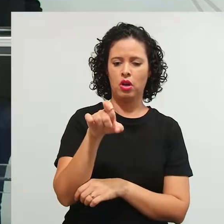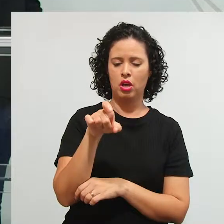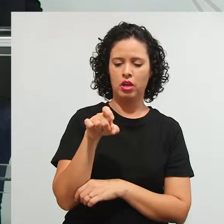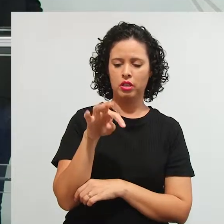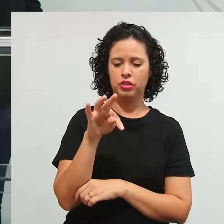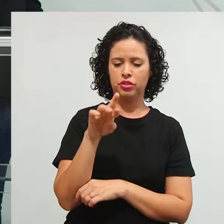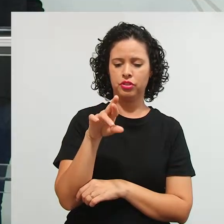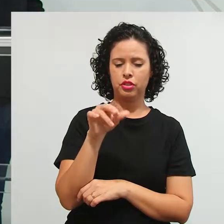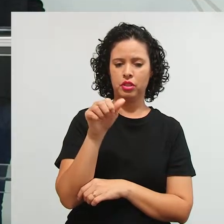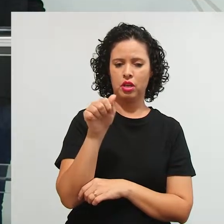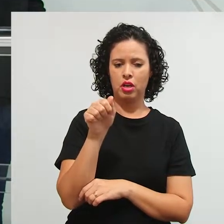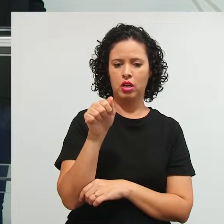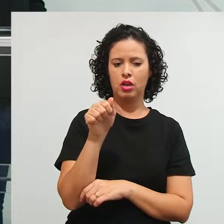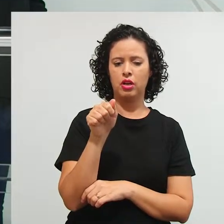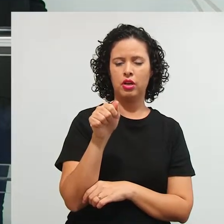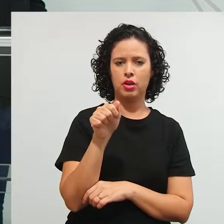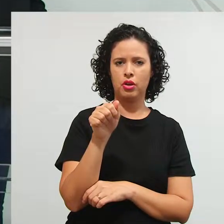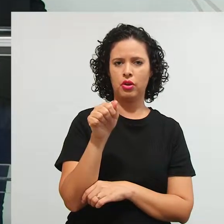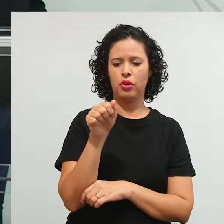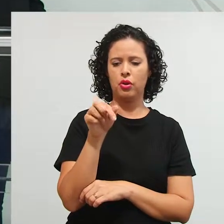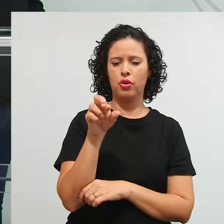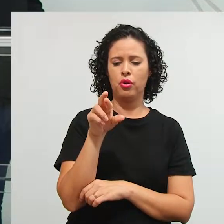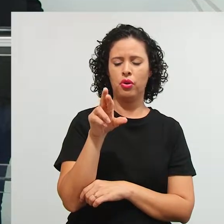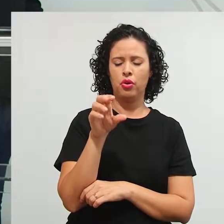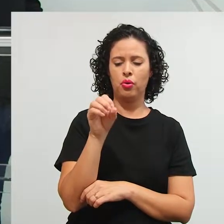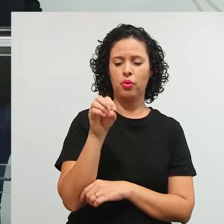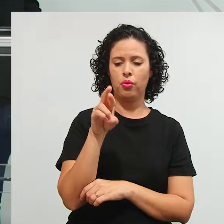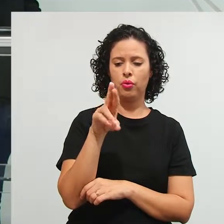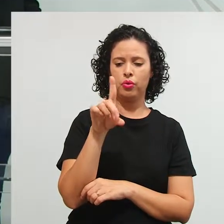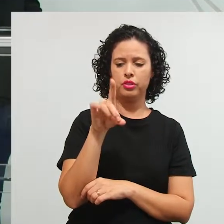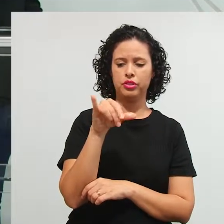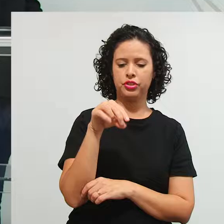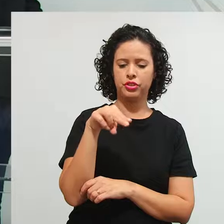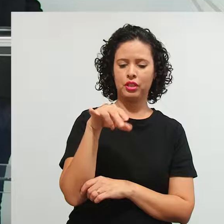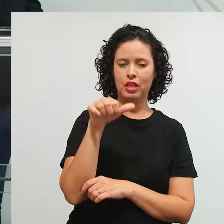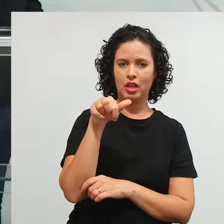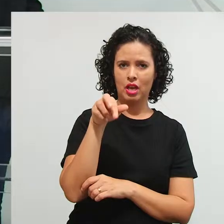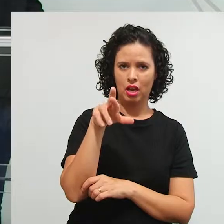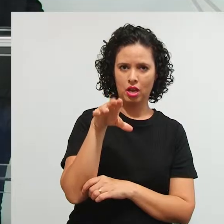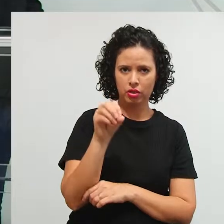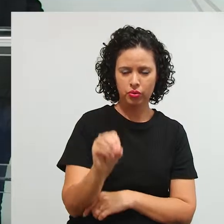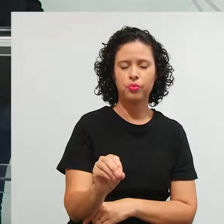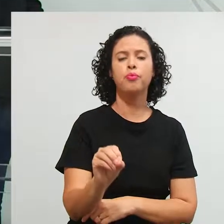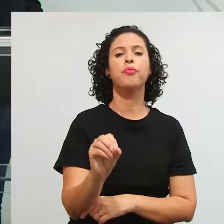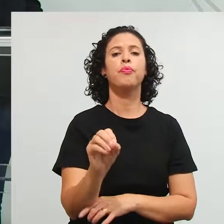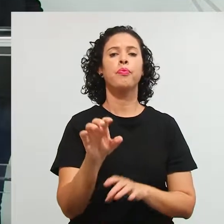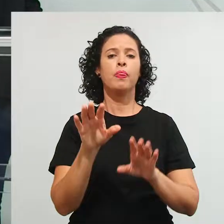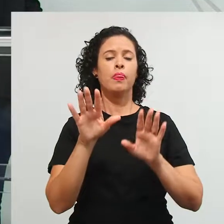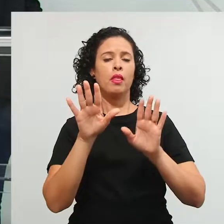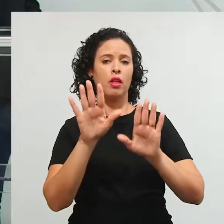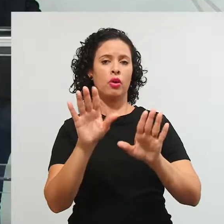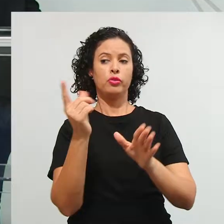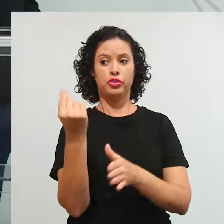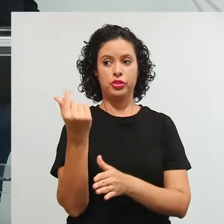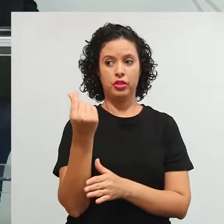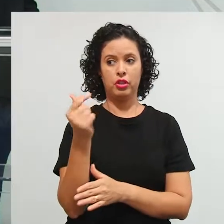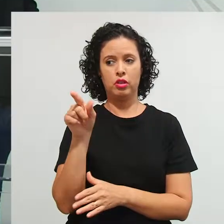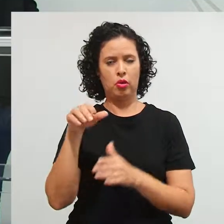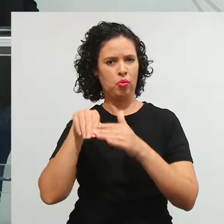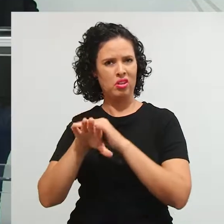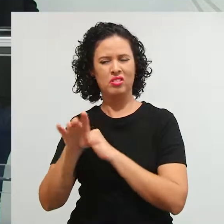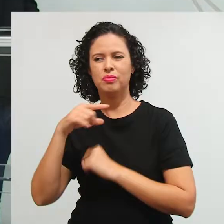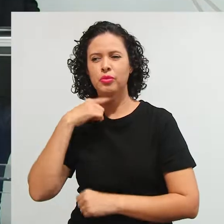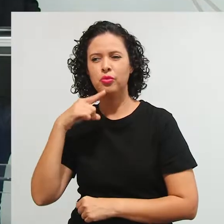orçamento público, ou o que eles têm não consegue arrumar todas as pontes, refazer todas